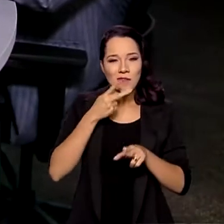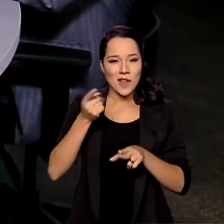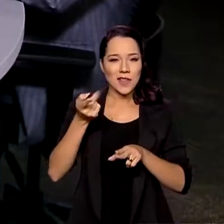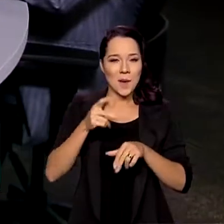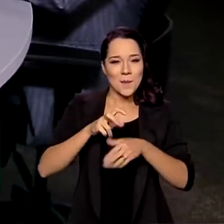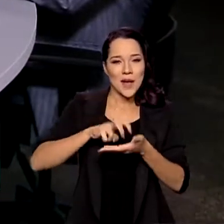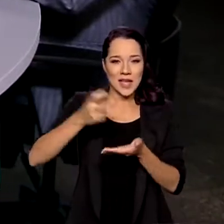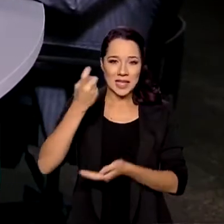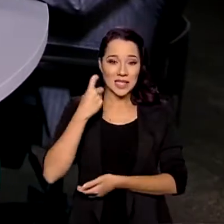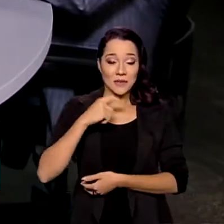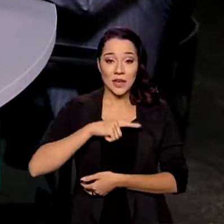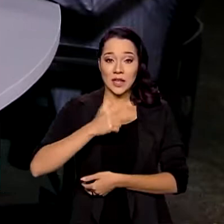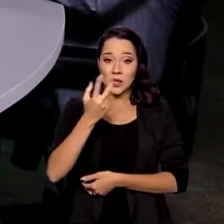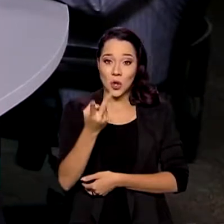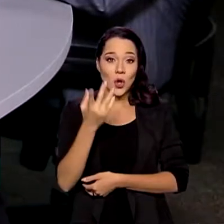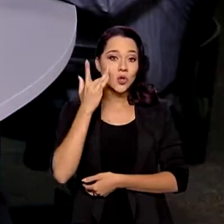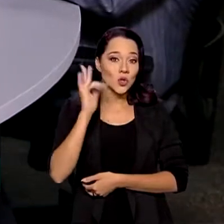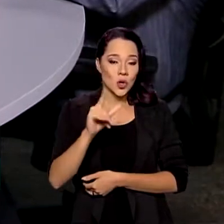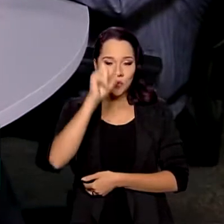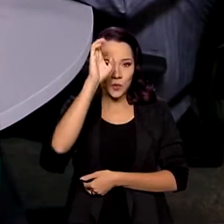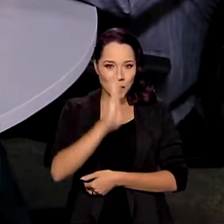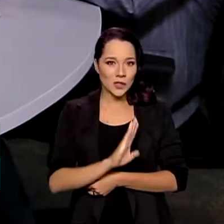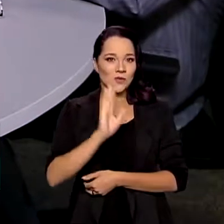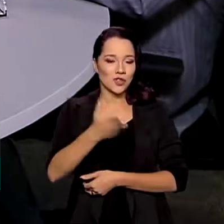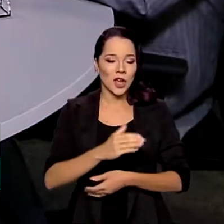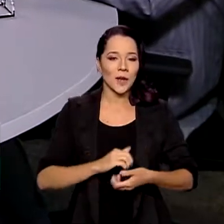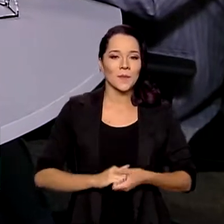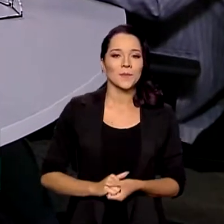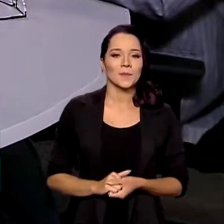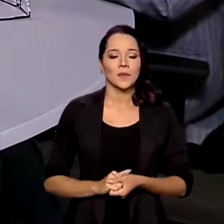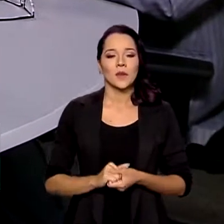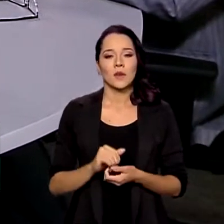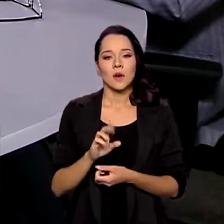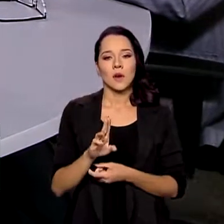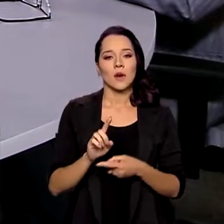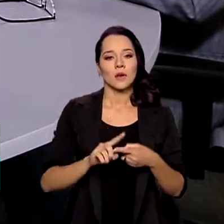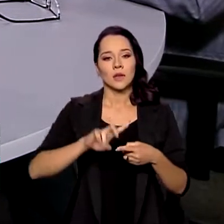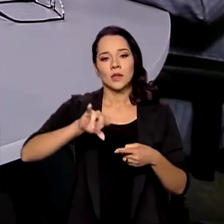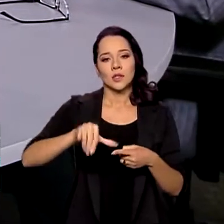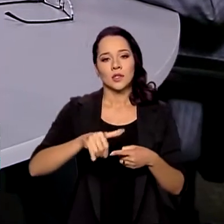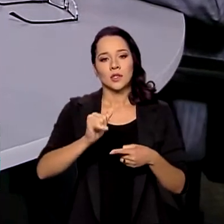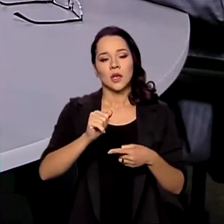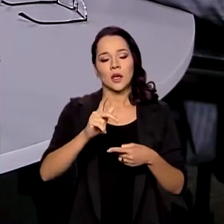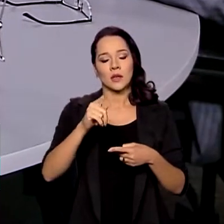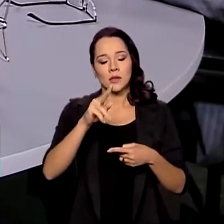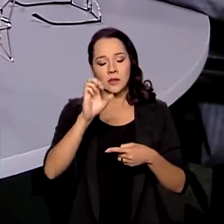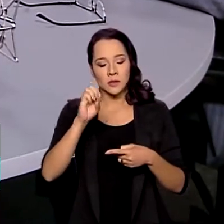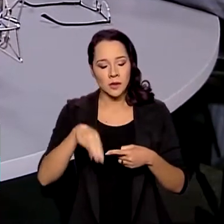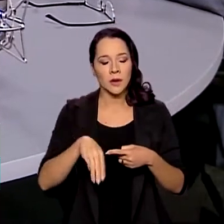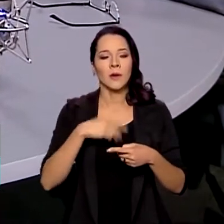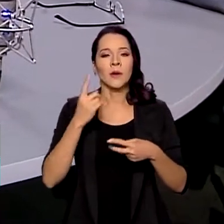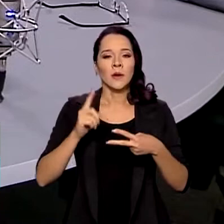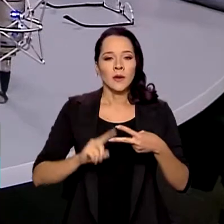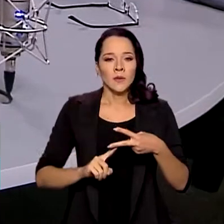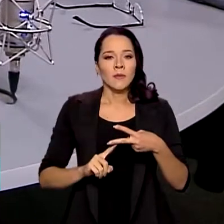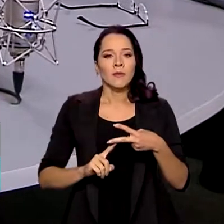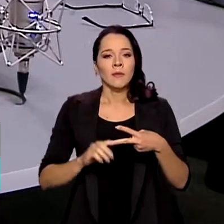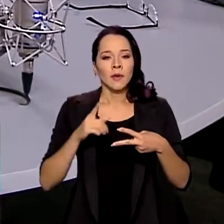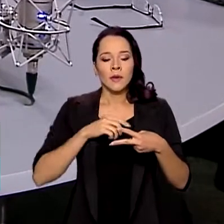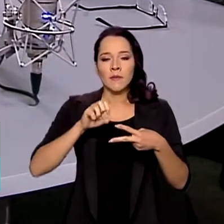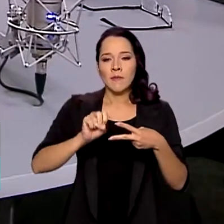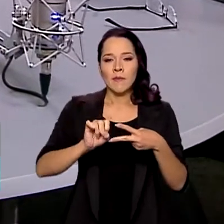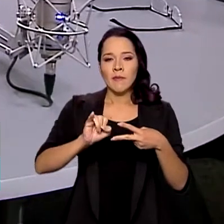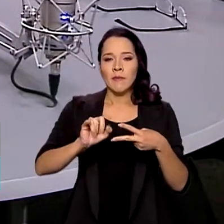nós tivemos 2 ouros para o Brasil no atletismo, com o Yeltsin Jaques na prova dos 5 mil metros classe T11 e a